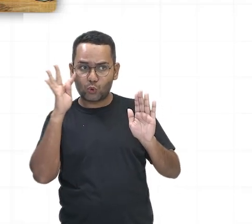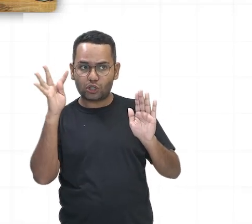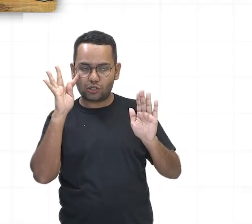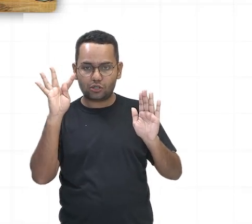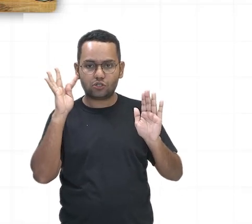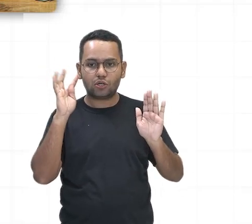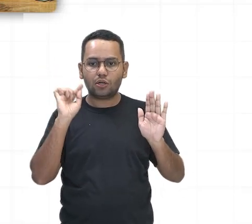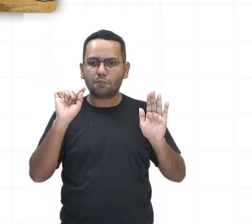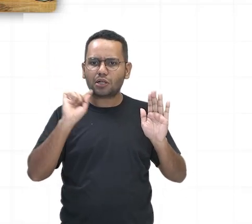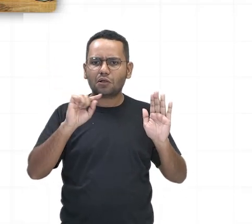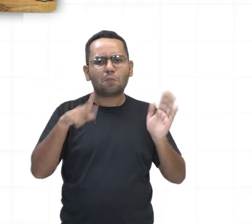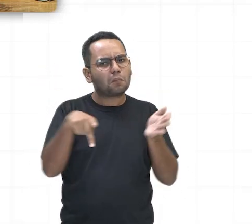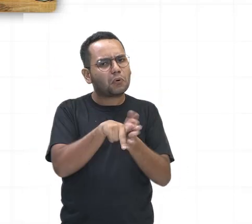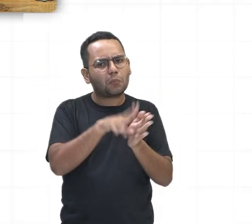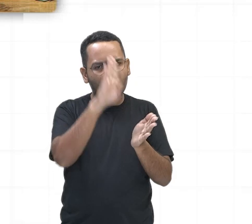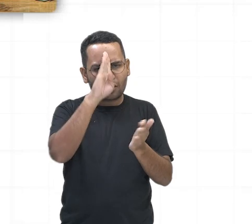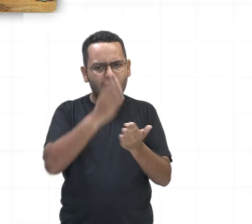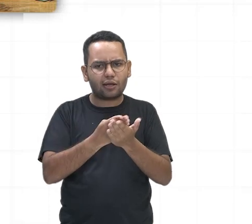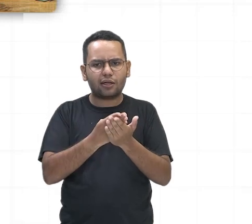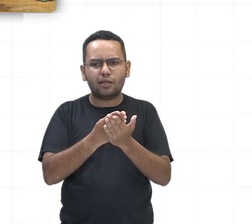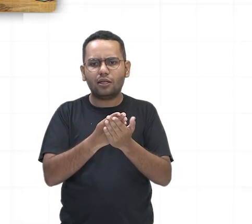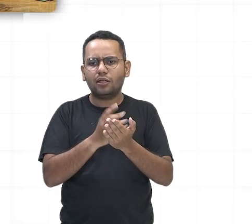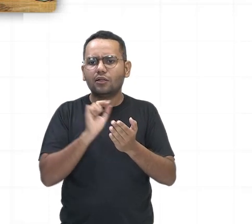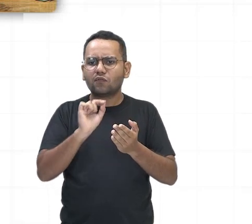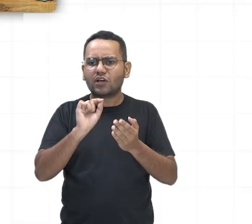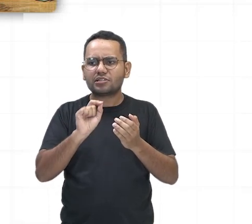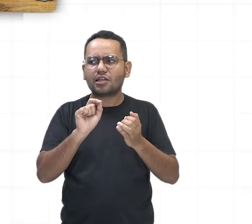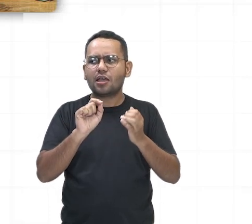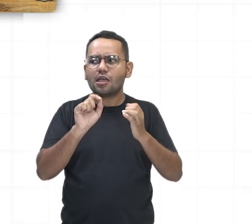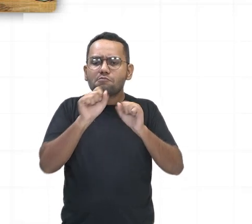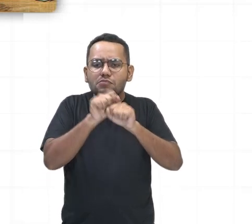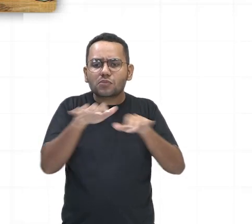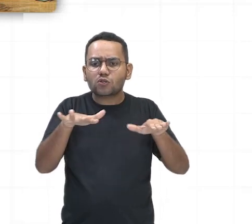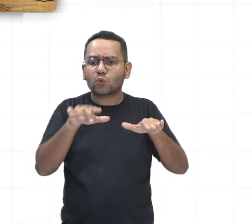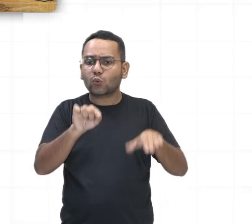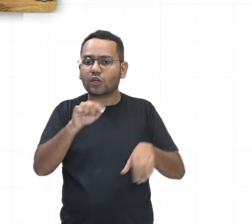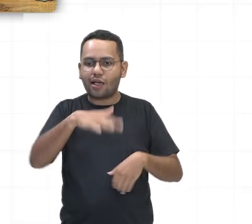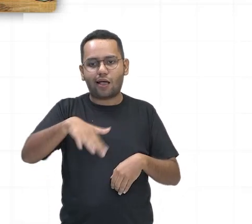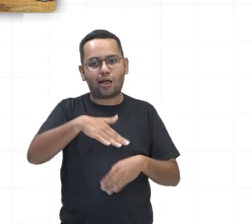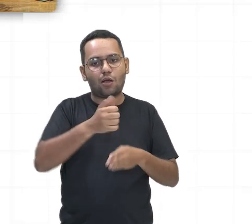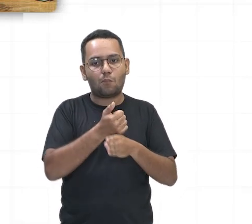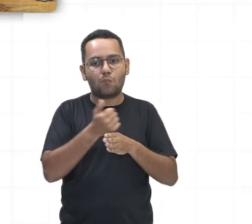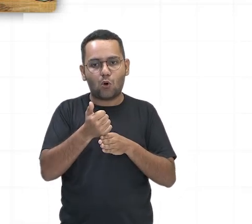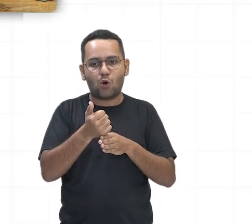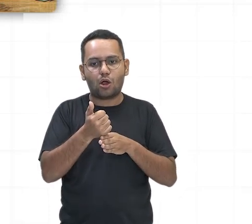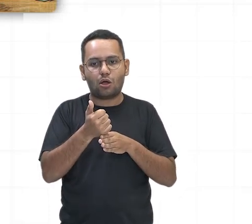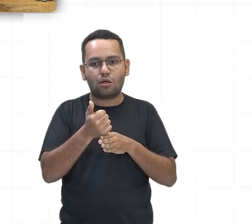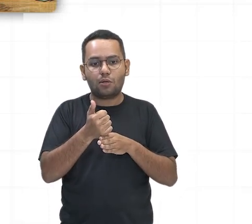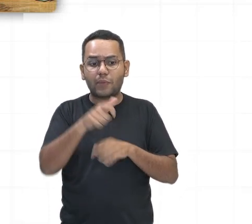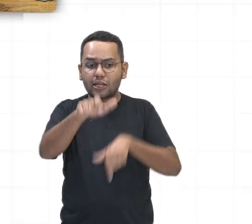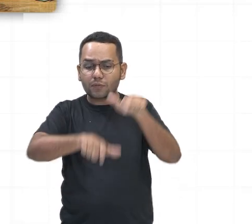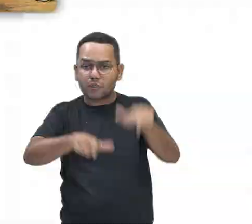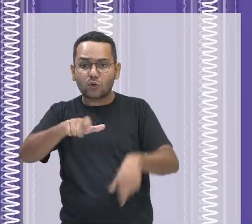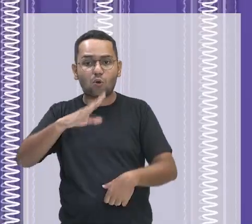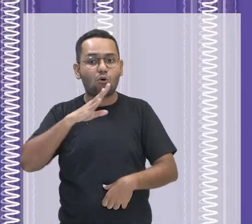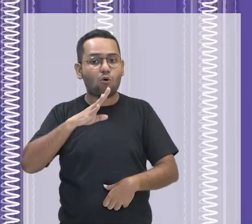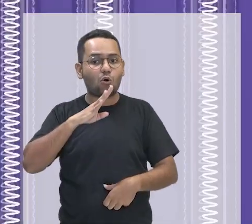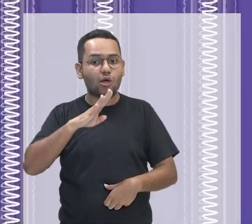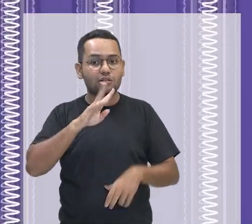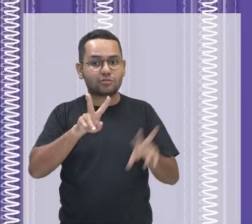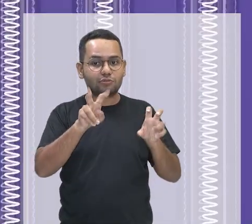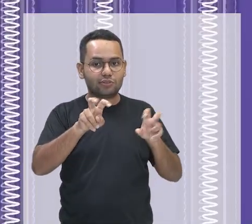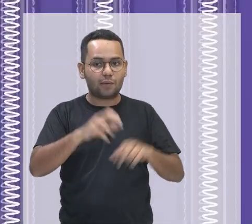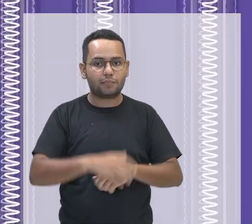sua crença, transmitir essa questão moral aos seus adeptos. Né? Então, isso é